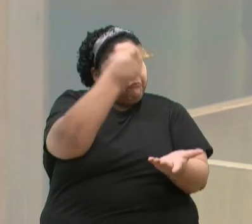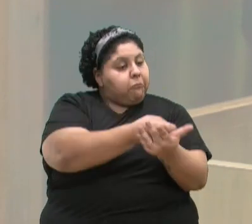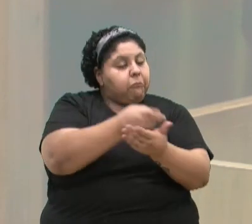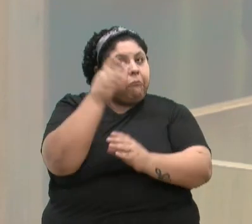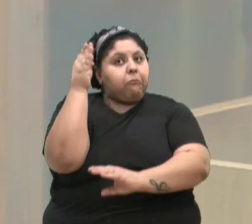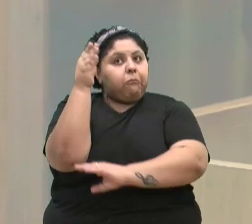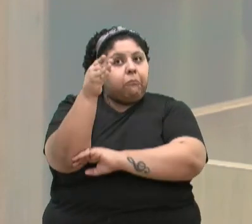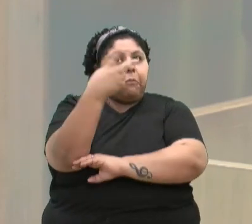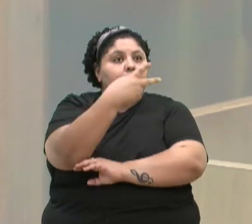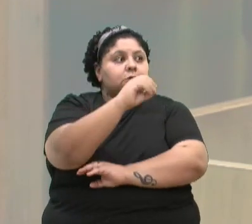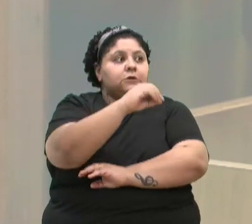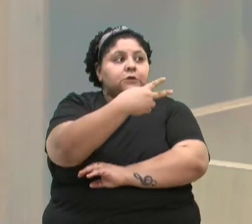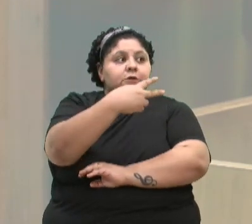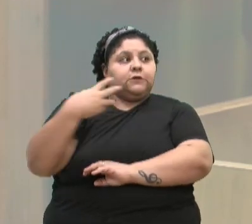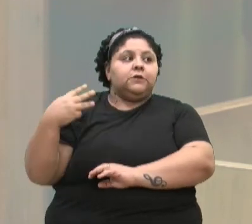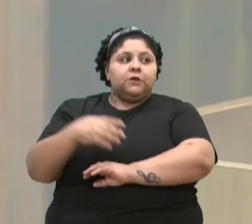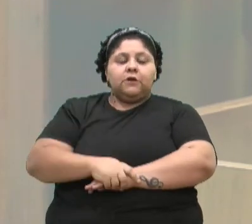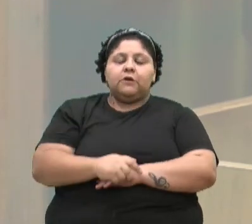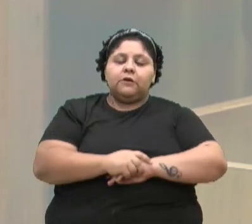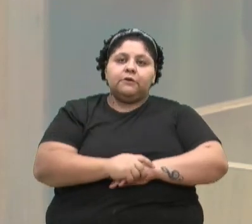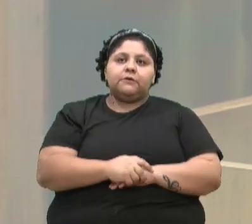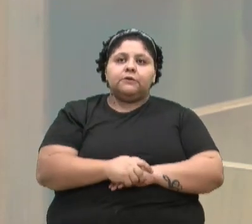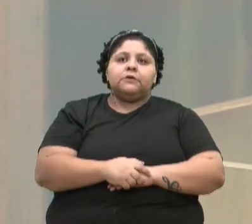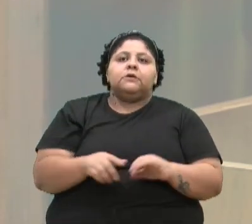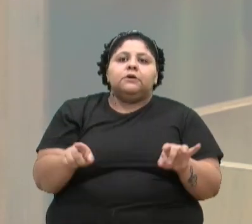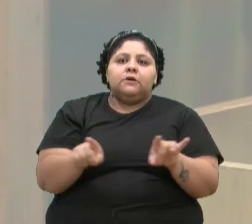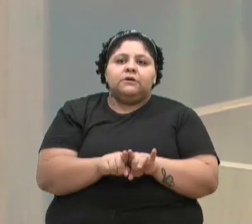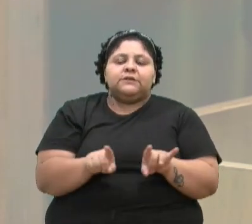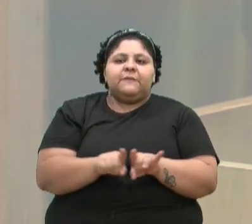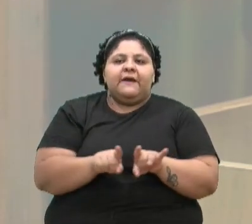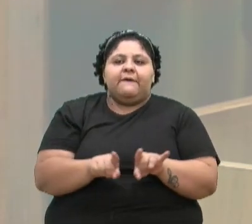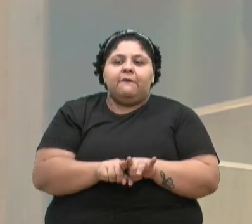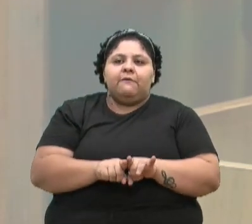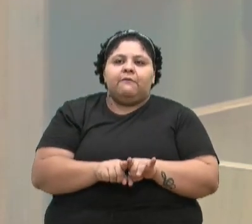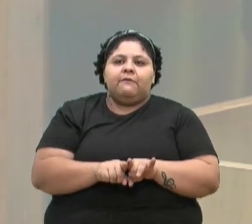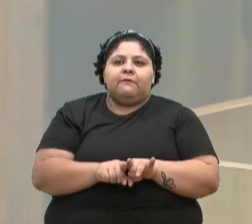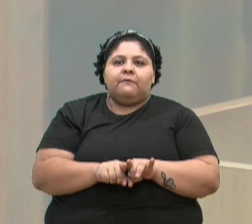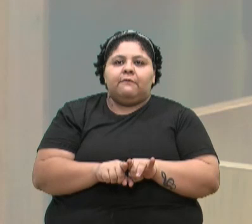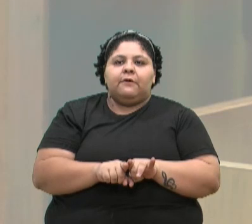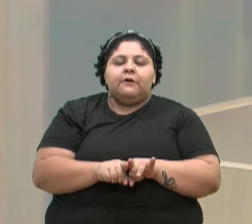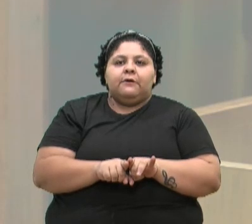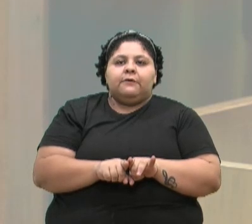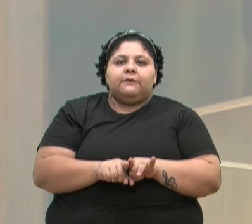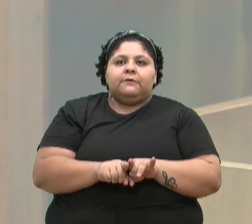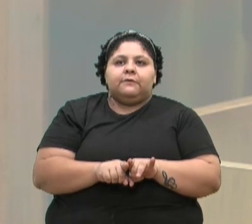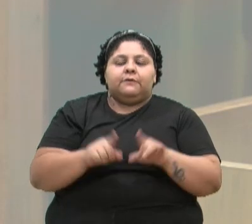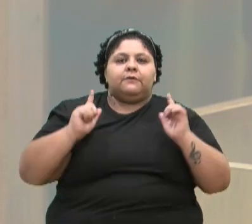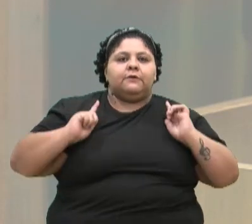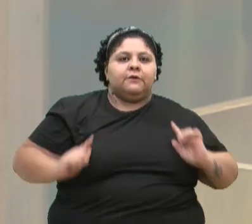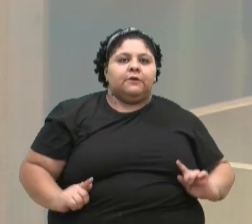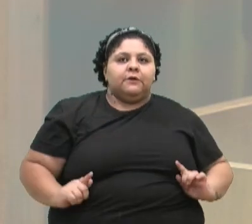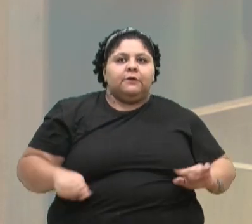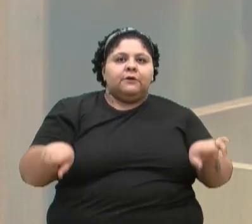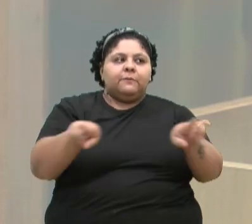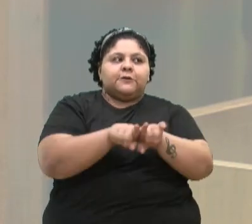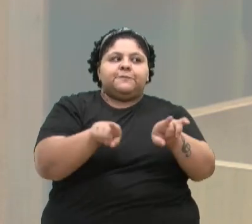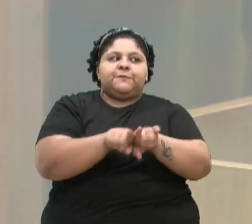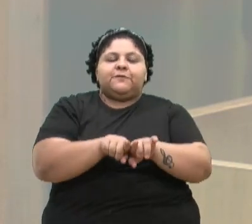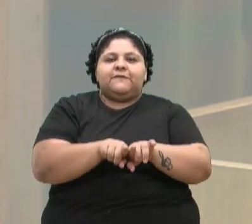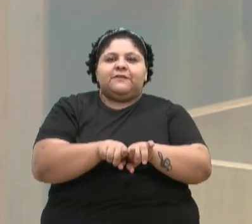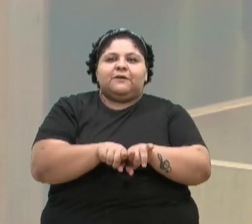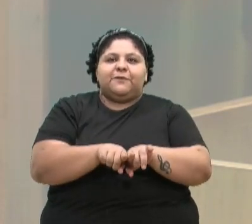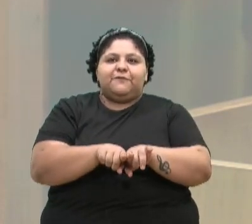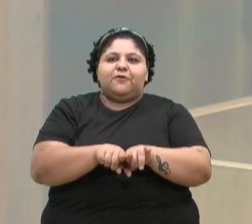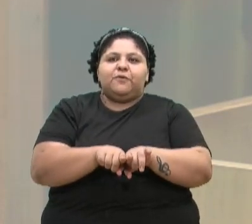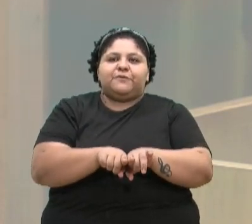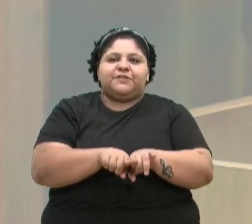Hotels 2022. Sobressaiu-se notavelmente em várias categorias da rede, como gerência geral, melhor performance, gestão